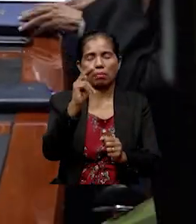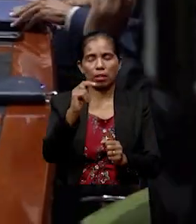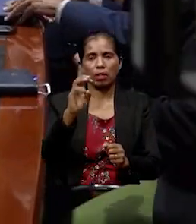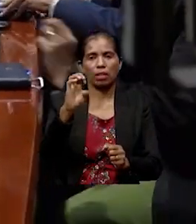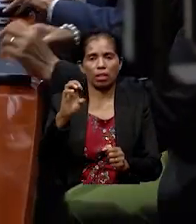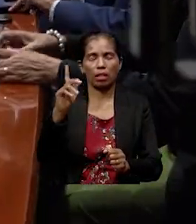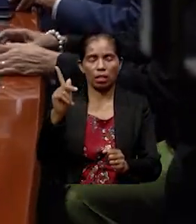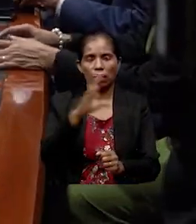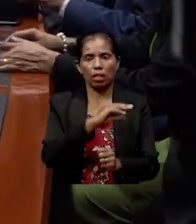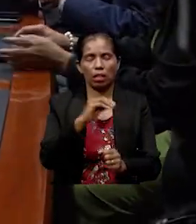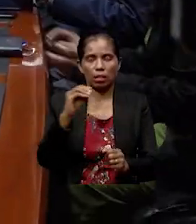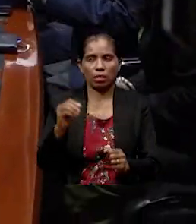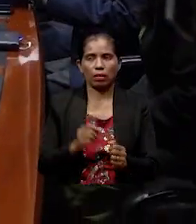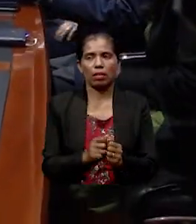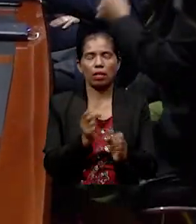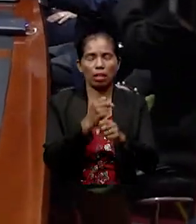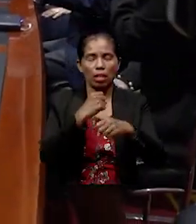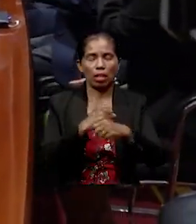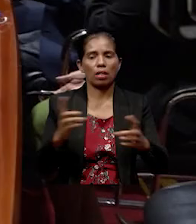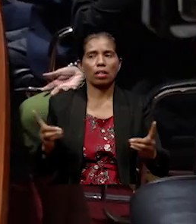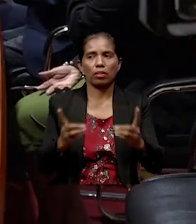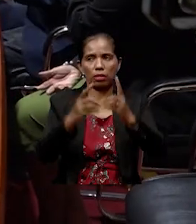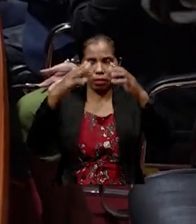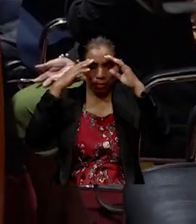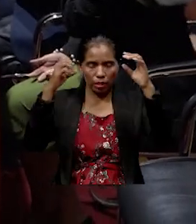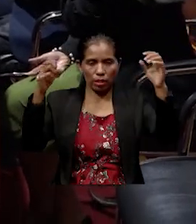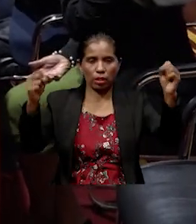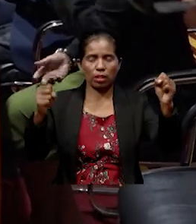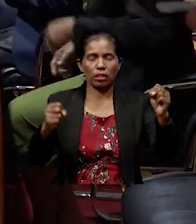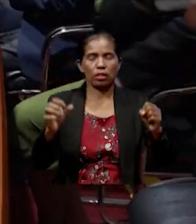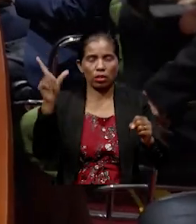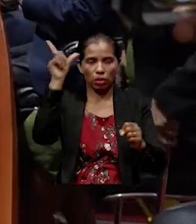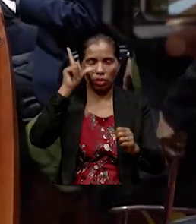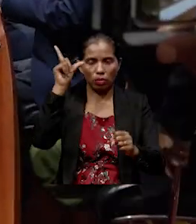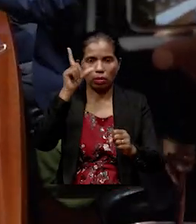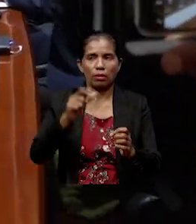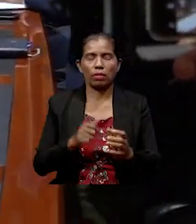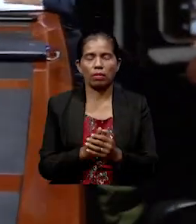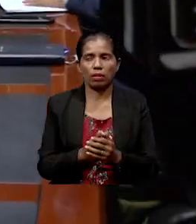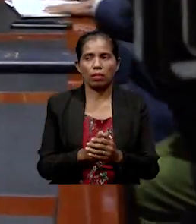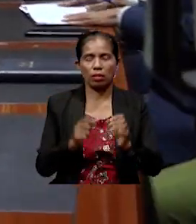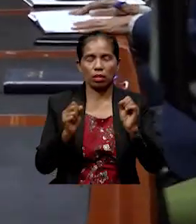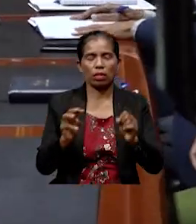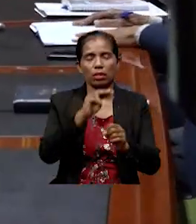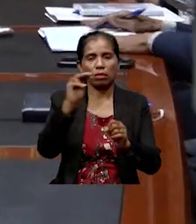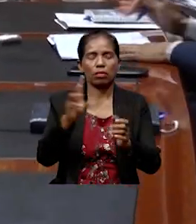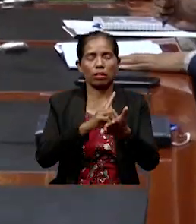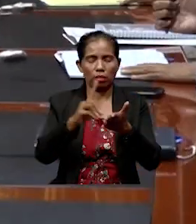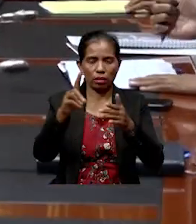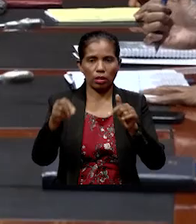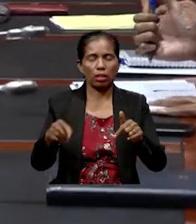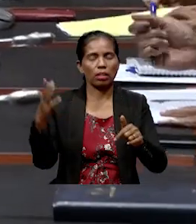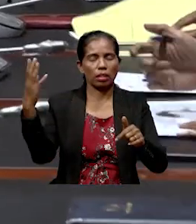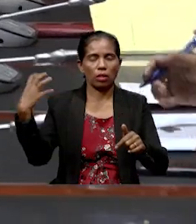Cooperação, Adalgisa Magno, à audiência ao Presidente da República, Francisco Guterres Luolo, segunda semana né, e a